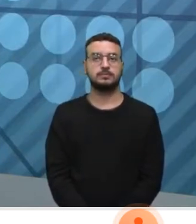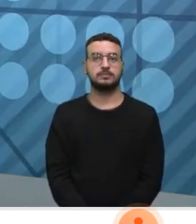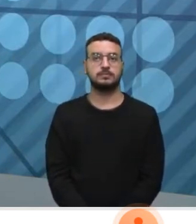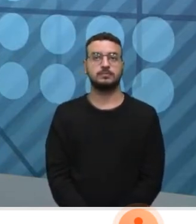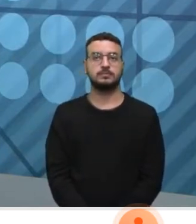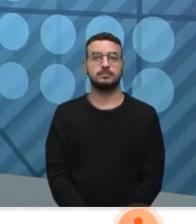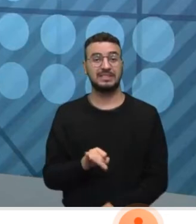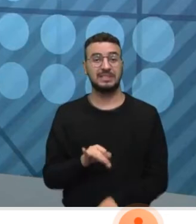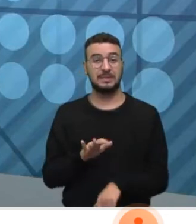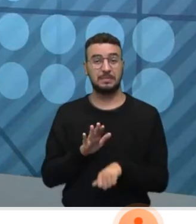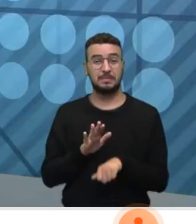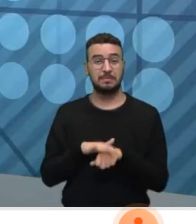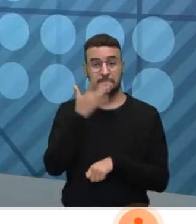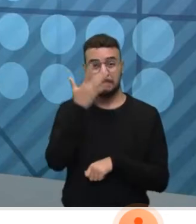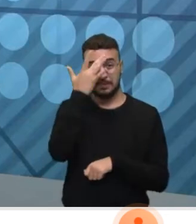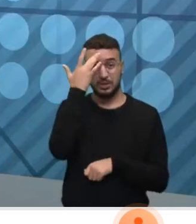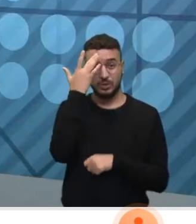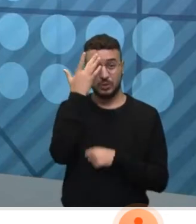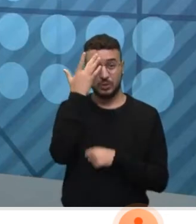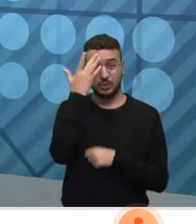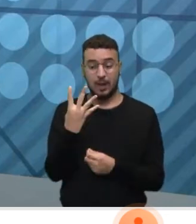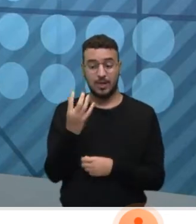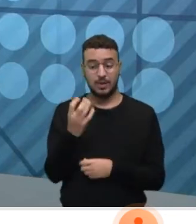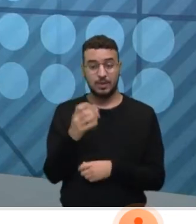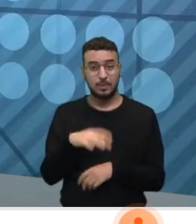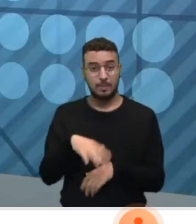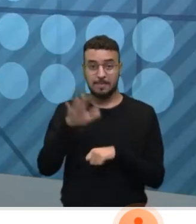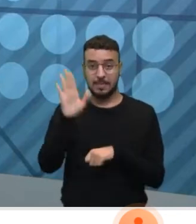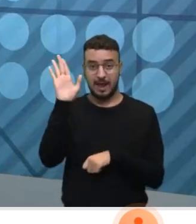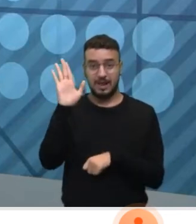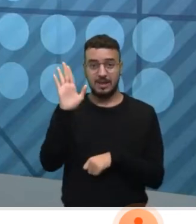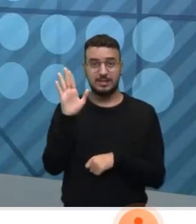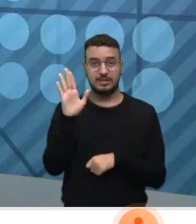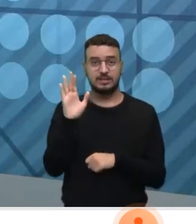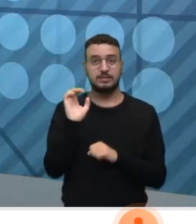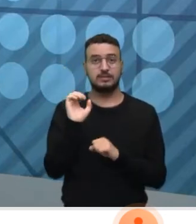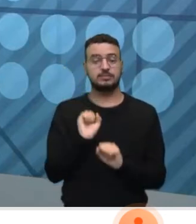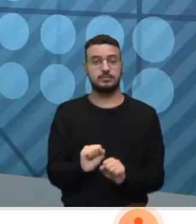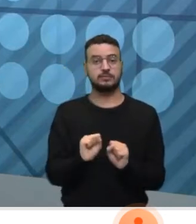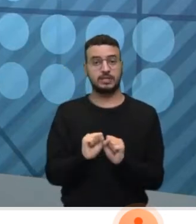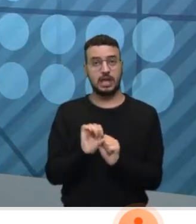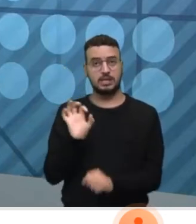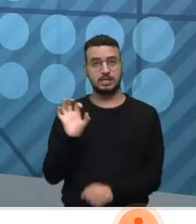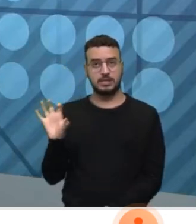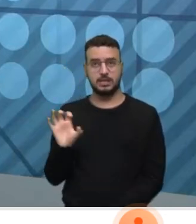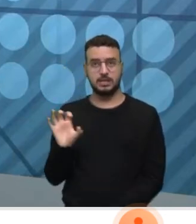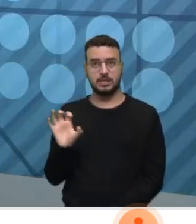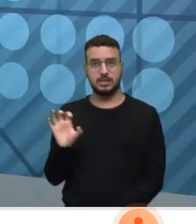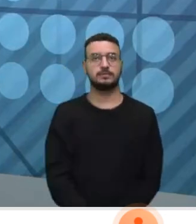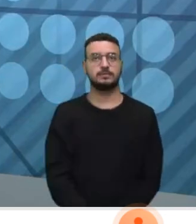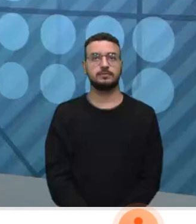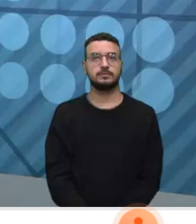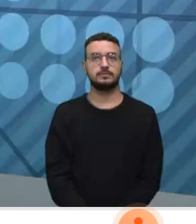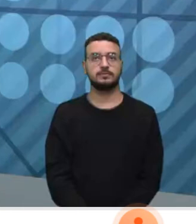pode fazer colocando o dedo no mesmo ombro, tá? Se é direito, termina no